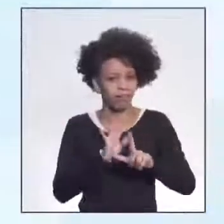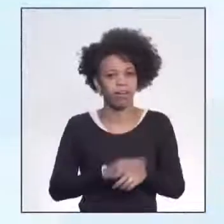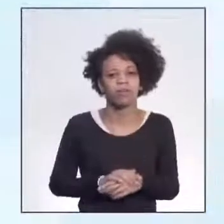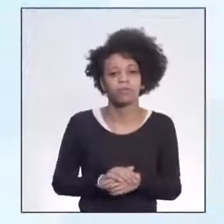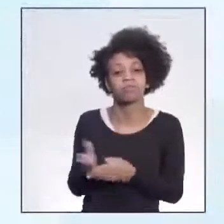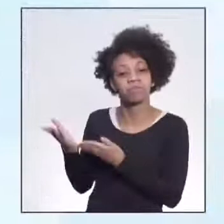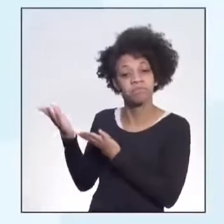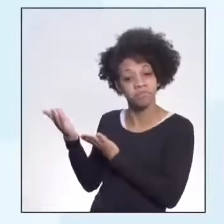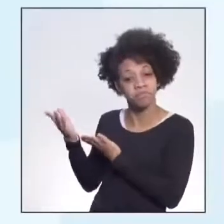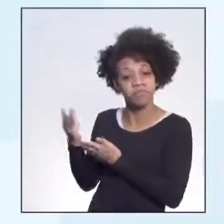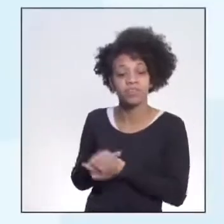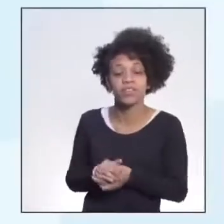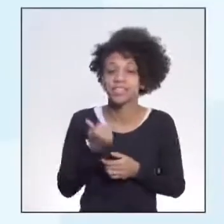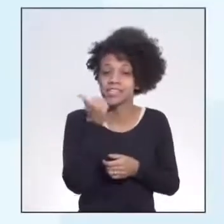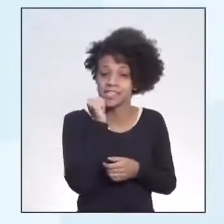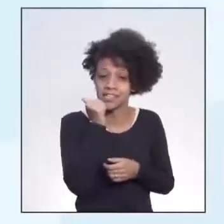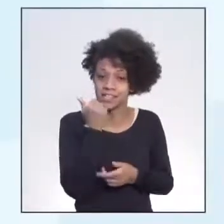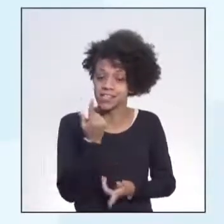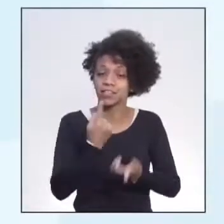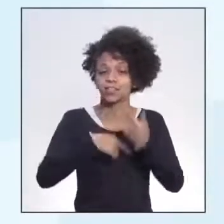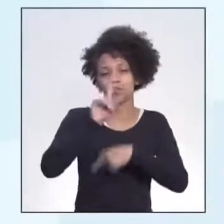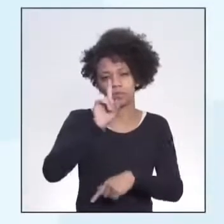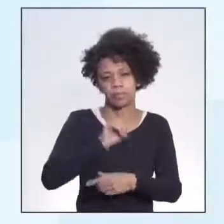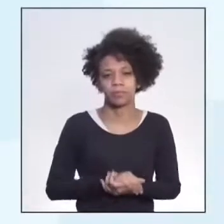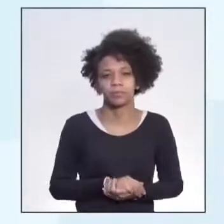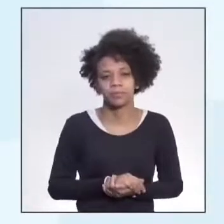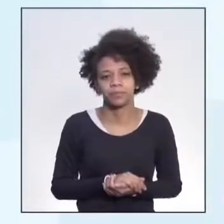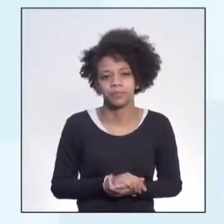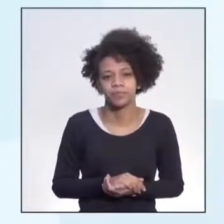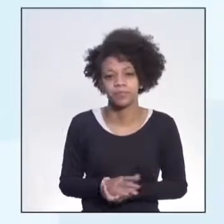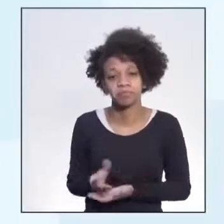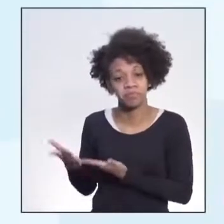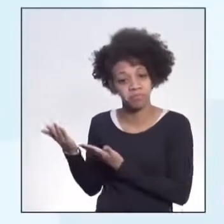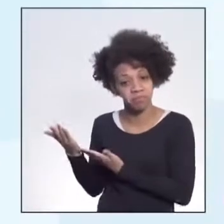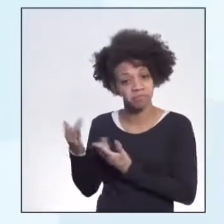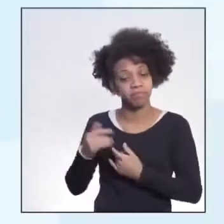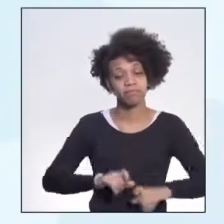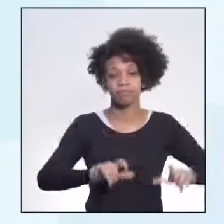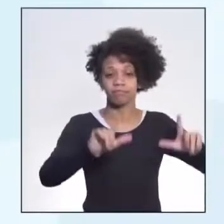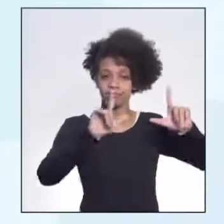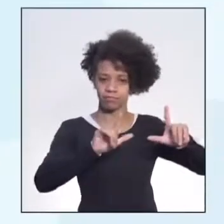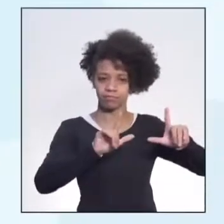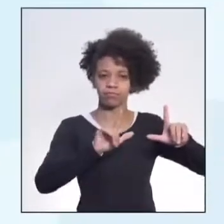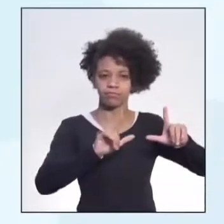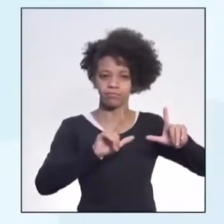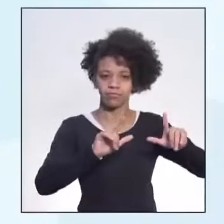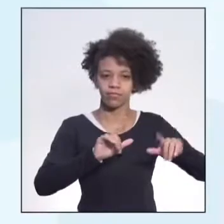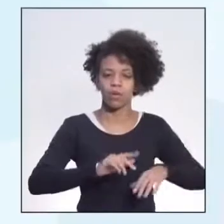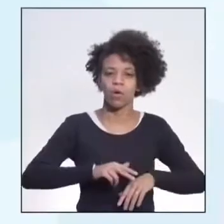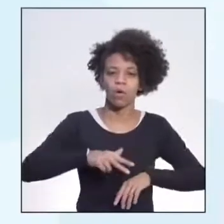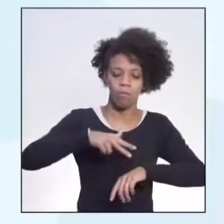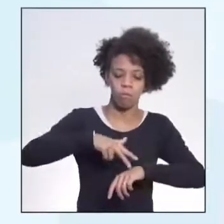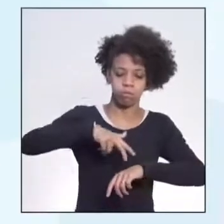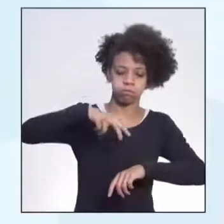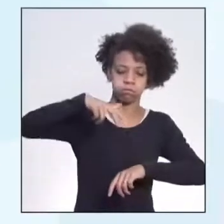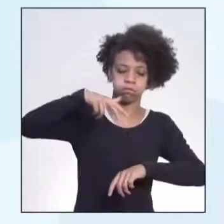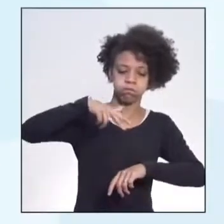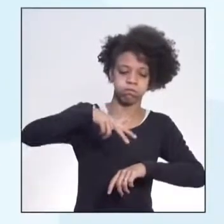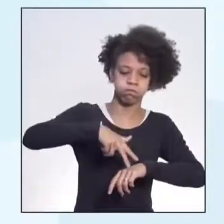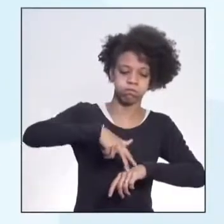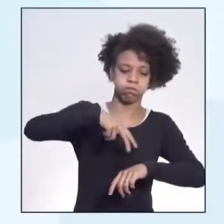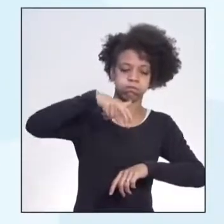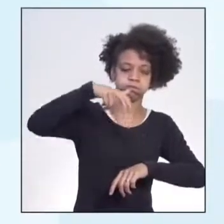é justamente ciência e desenvolvimento. Olha a primeira imagem, nós temos aí, né, um astronauta, ele